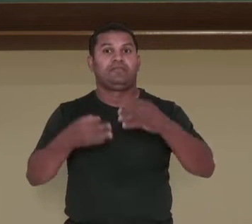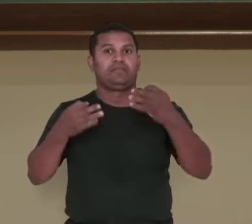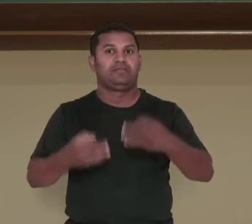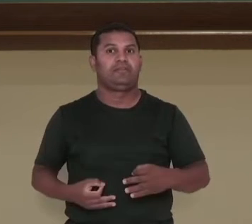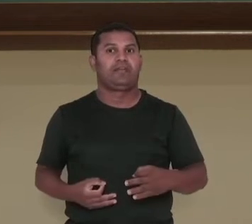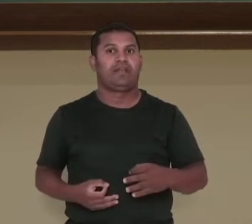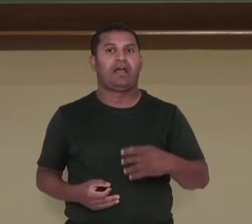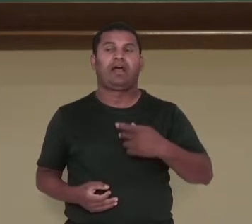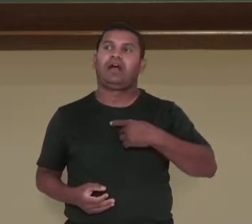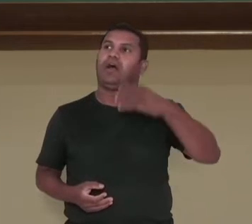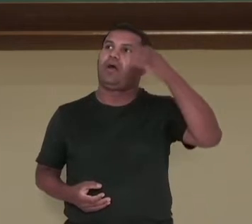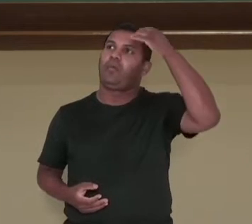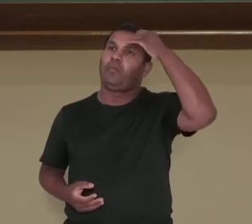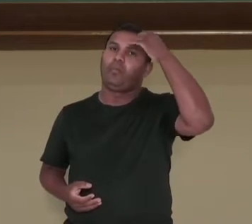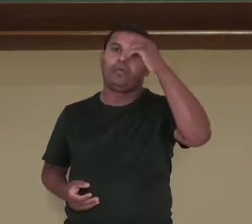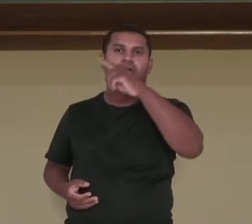dela.